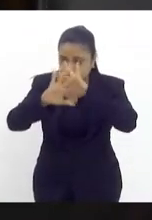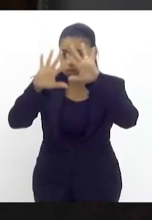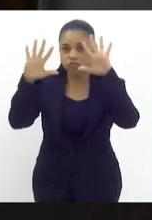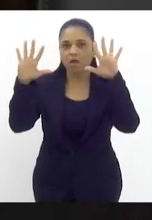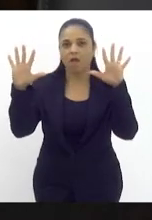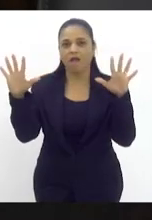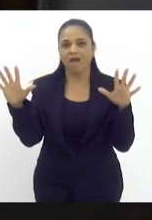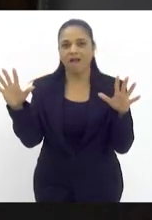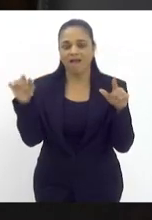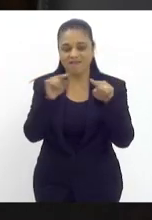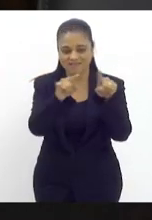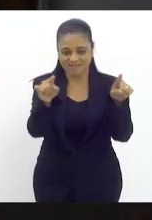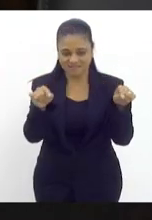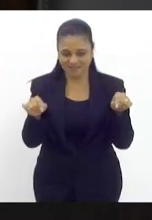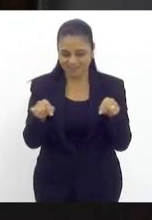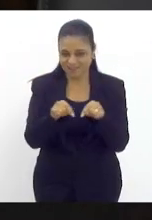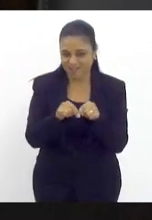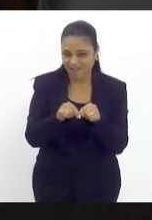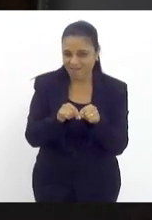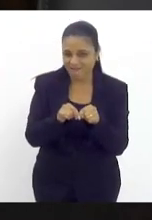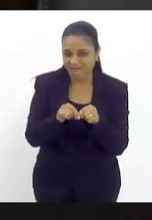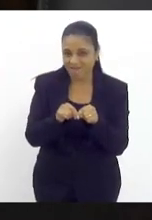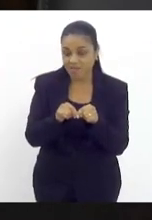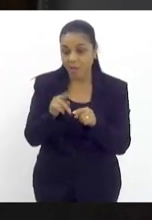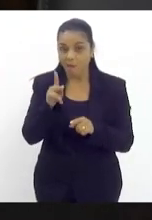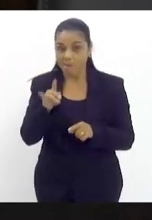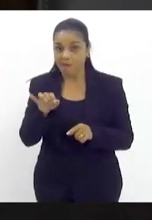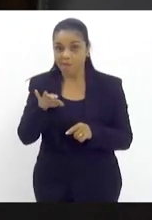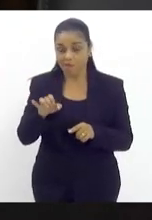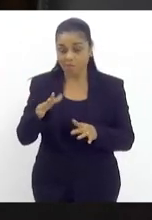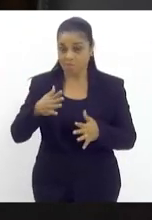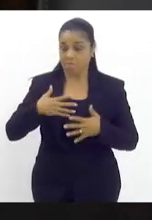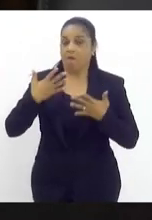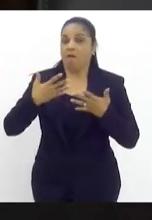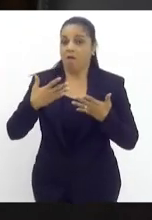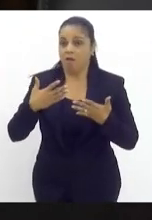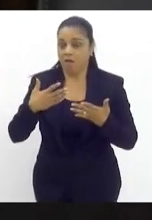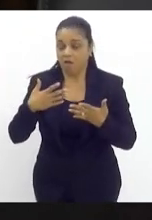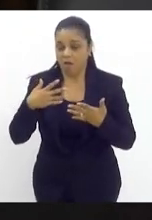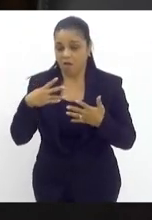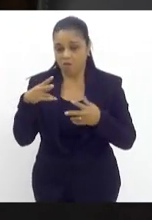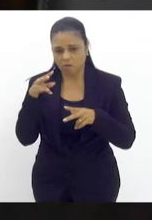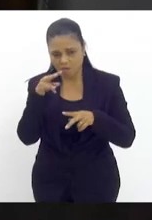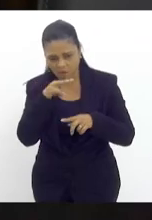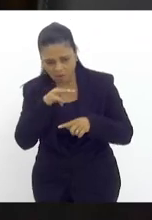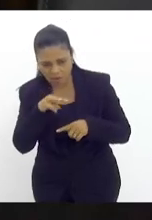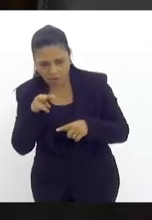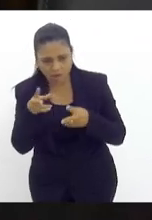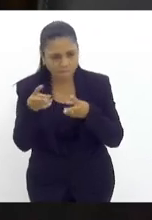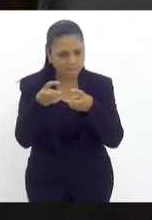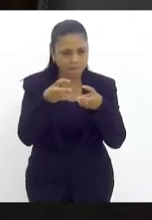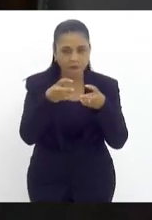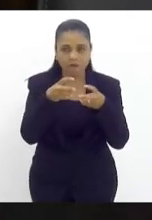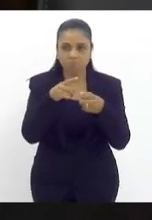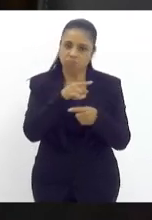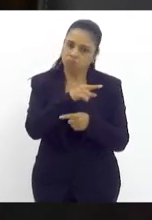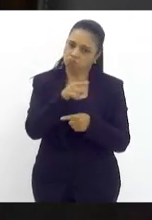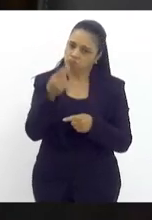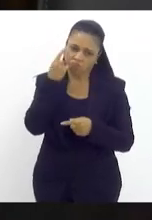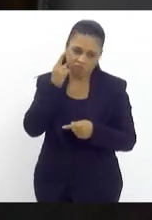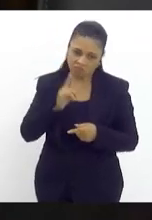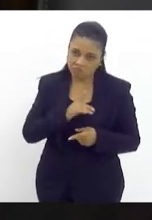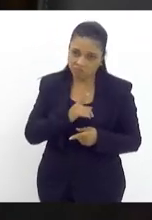da sala de aula. E os pais ficaram o quê? Chocados com o que viram. E eu não sei vocês, não